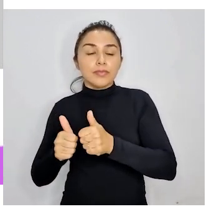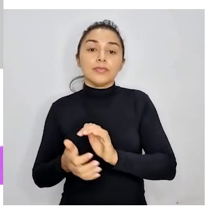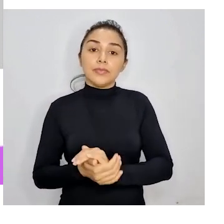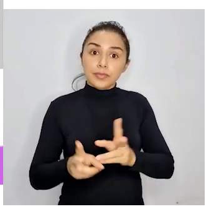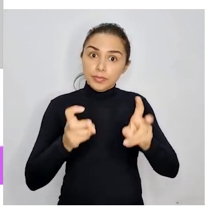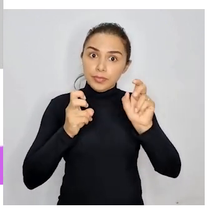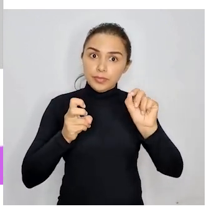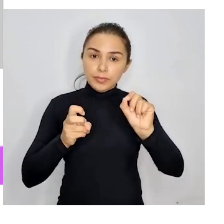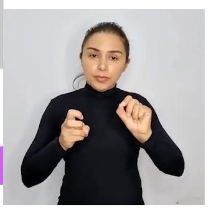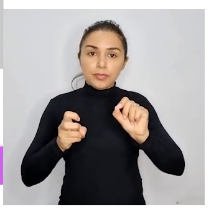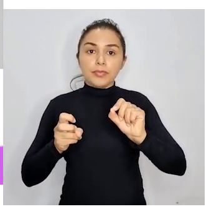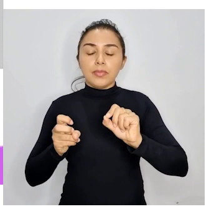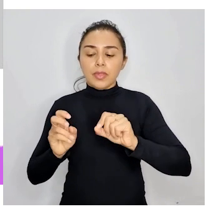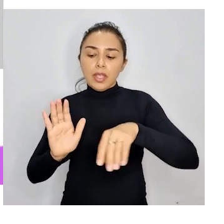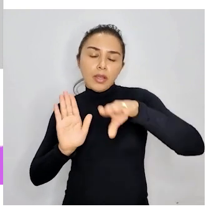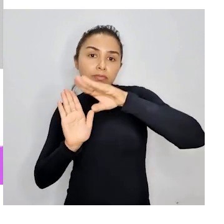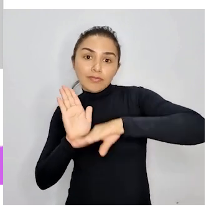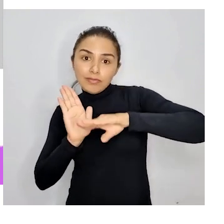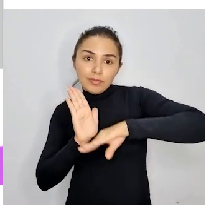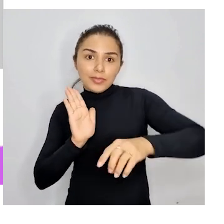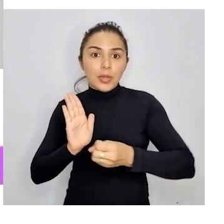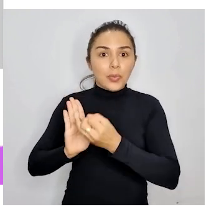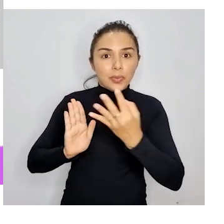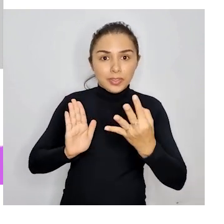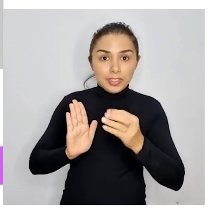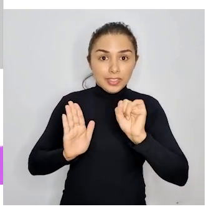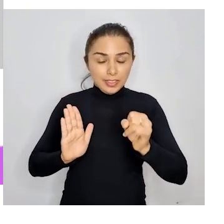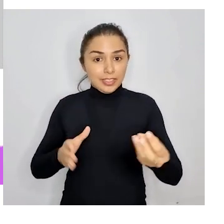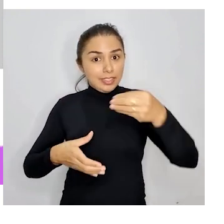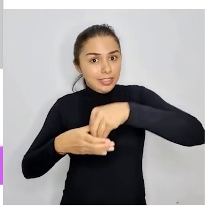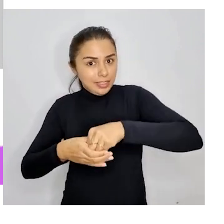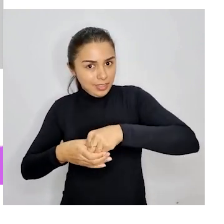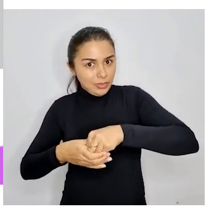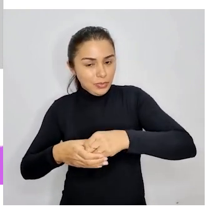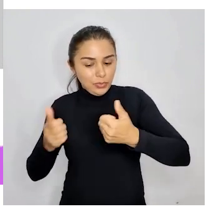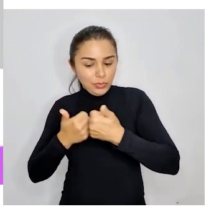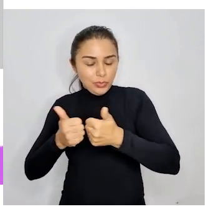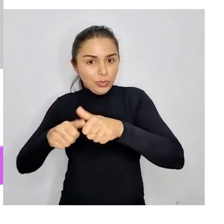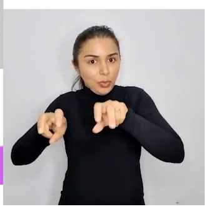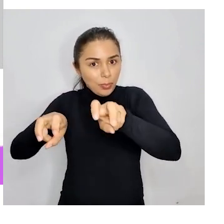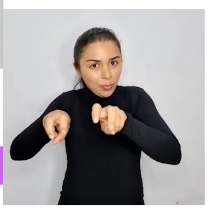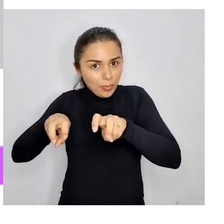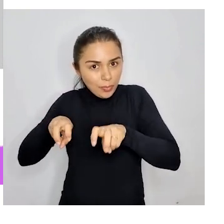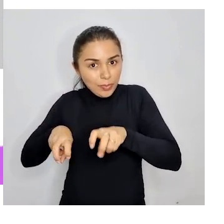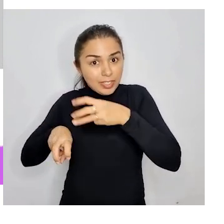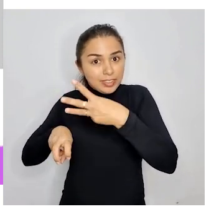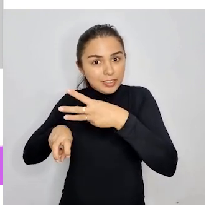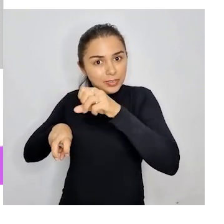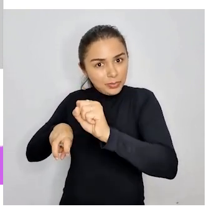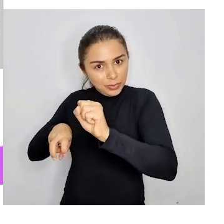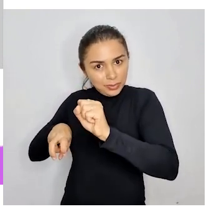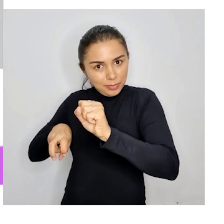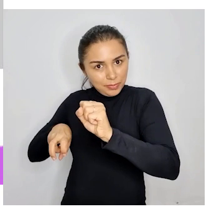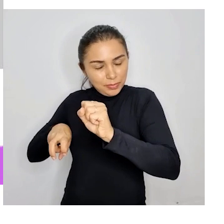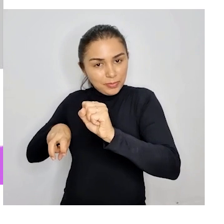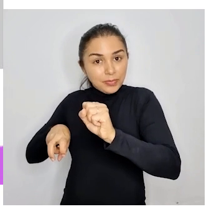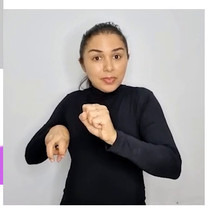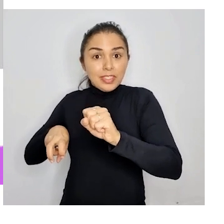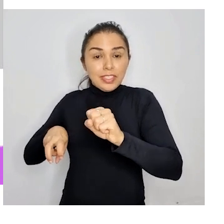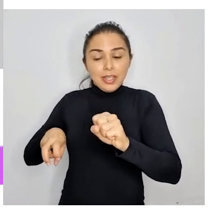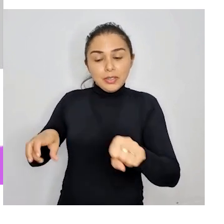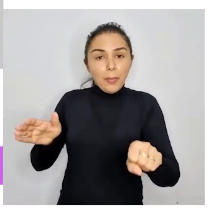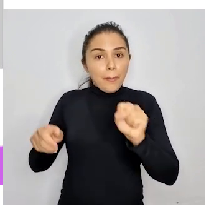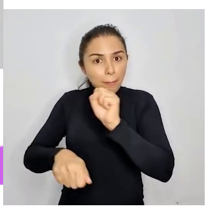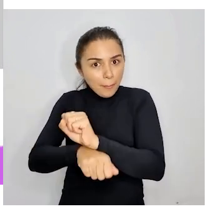do retirar, né? Então, tem um ônibus, nesse ônibus 38 pessoas desceram, ou seja, dessa